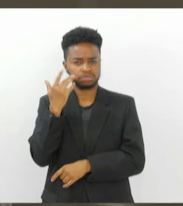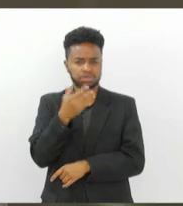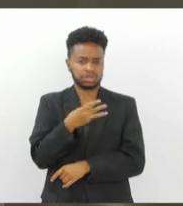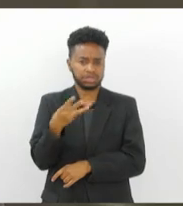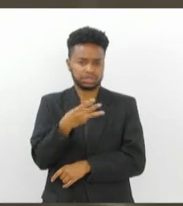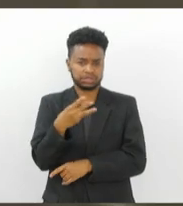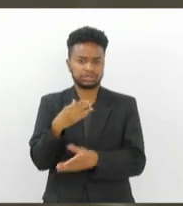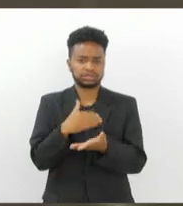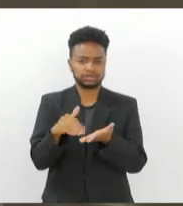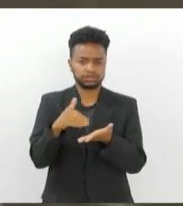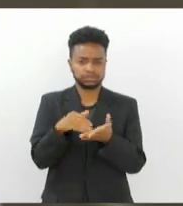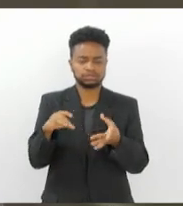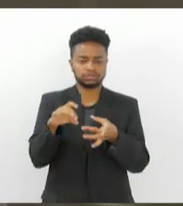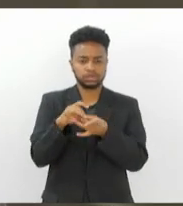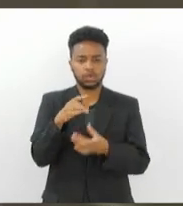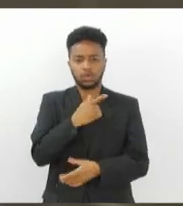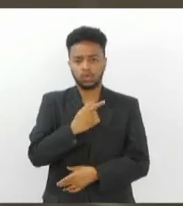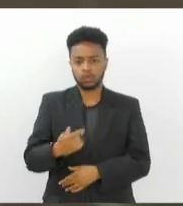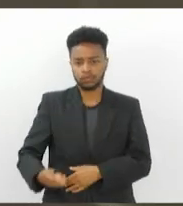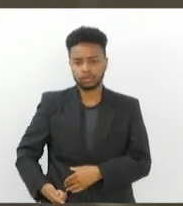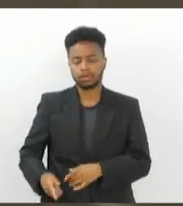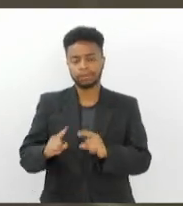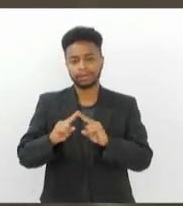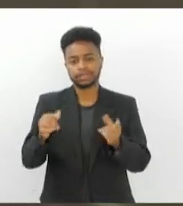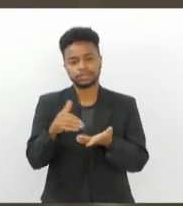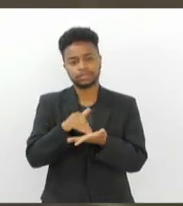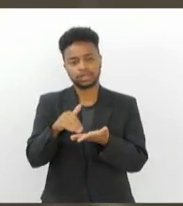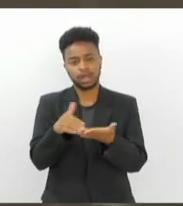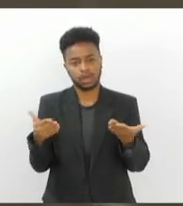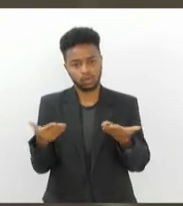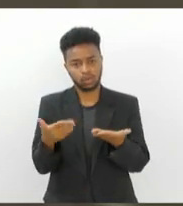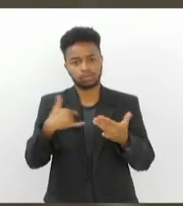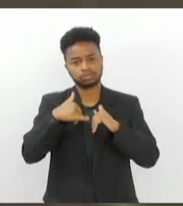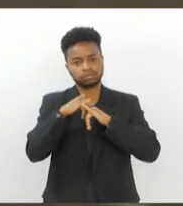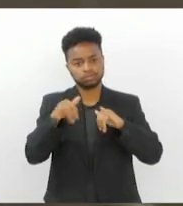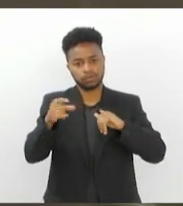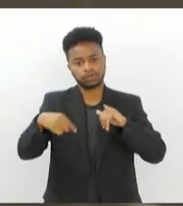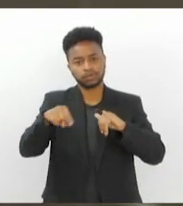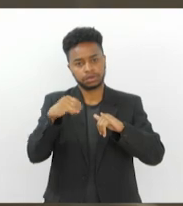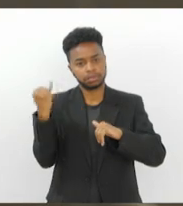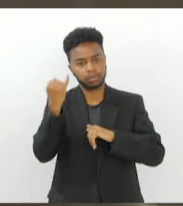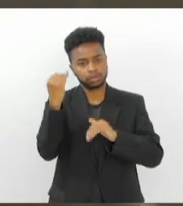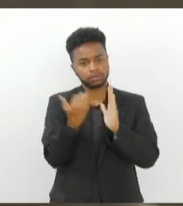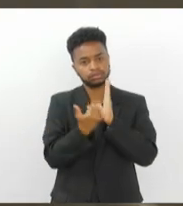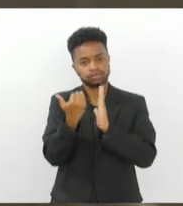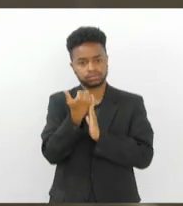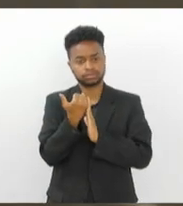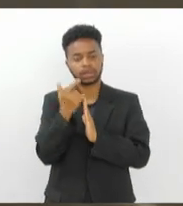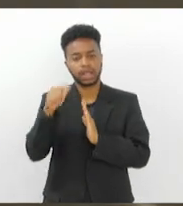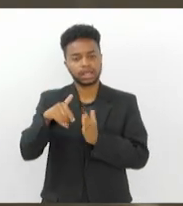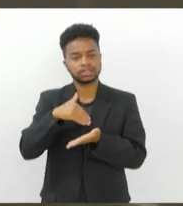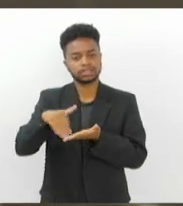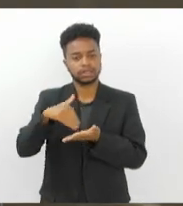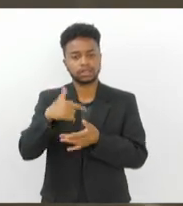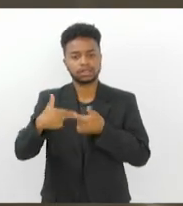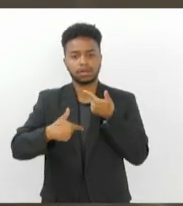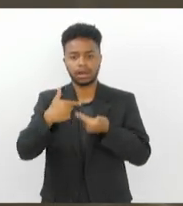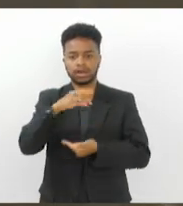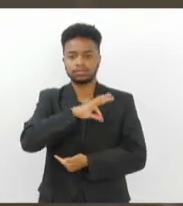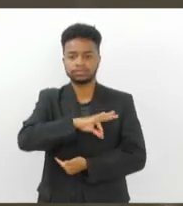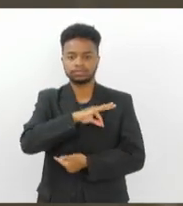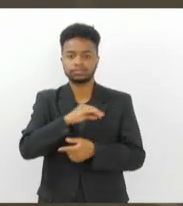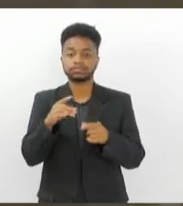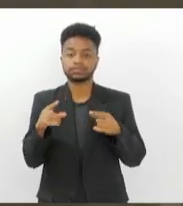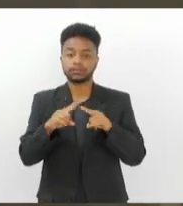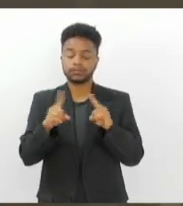secretarias no governo do estado e Essa secretaria eu digo para vocês que tem uma importância muito grande que é a secretaria de trabalho e renda e a gente tem um